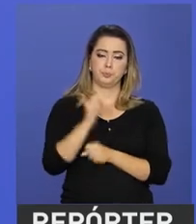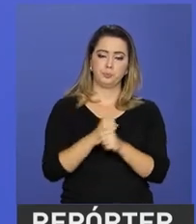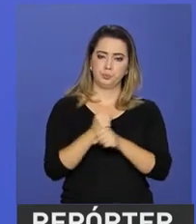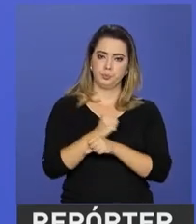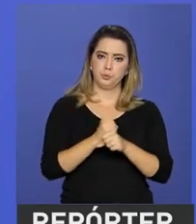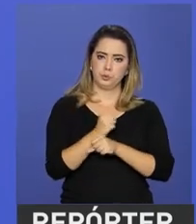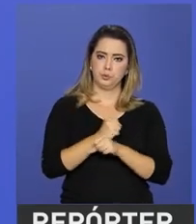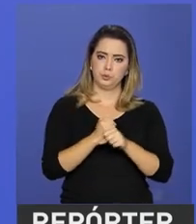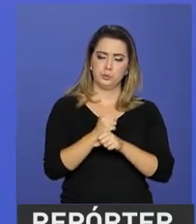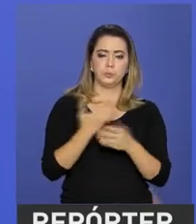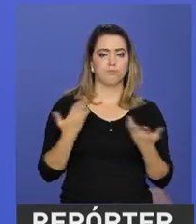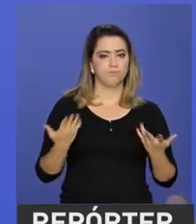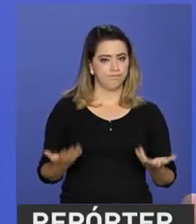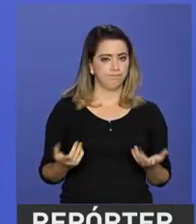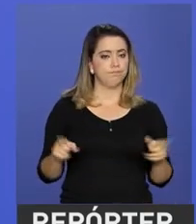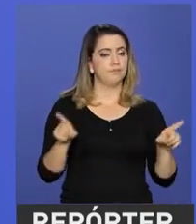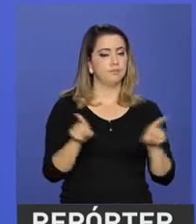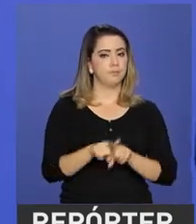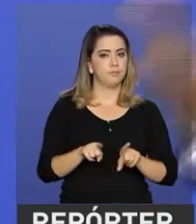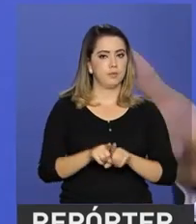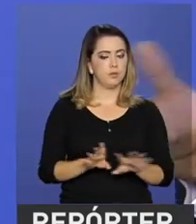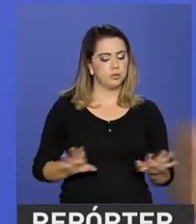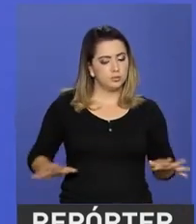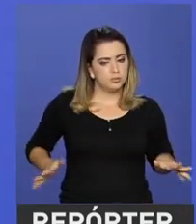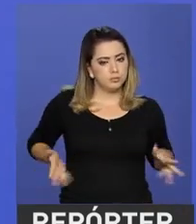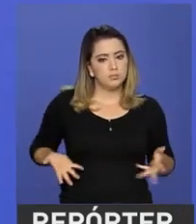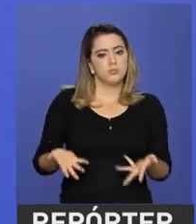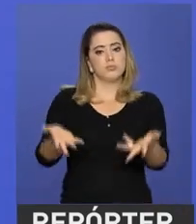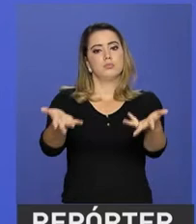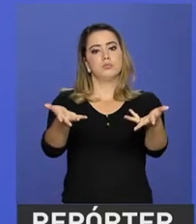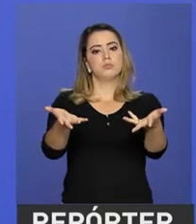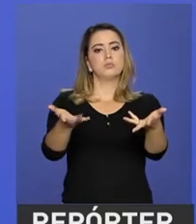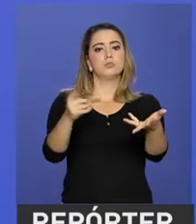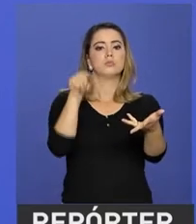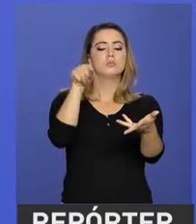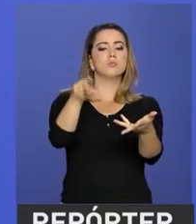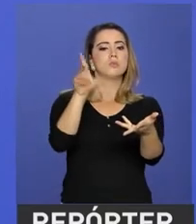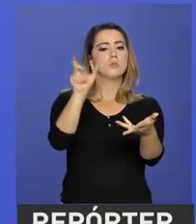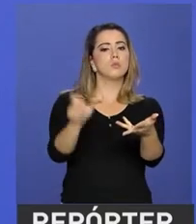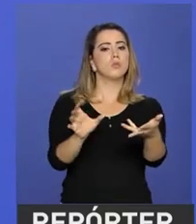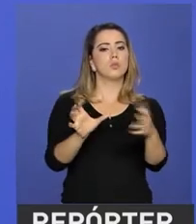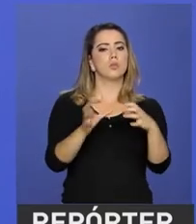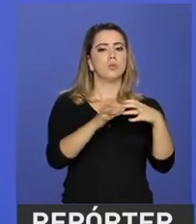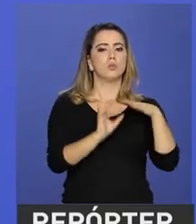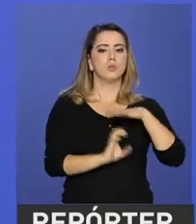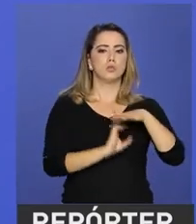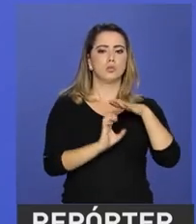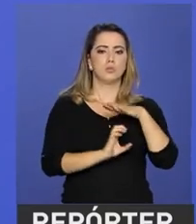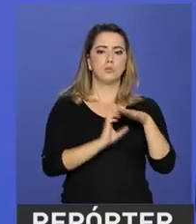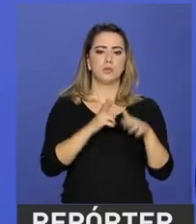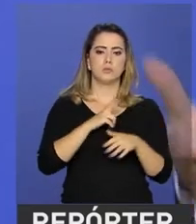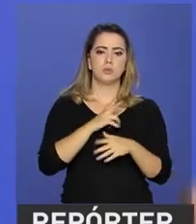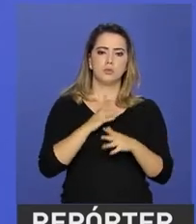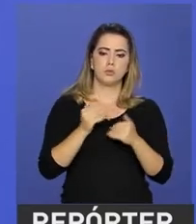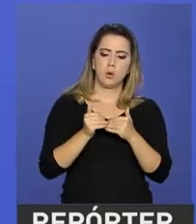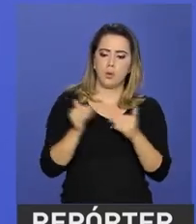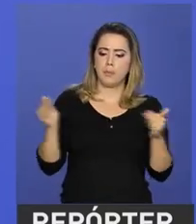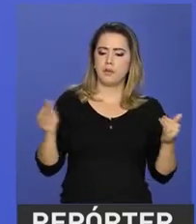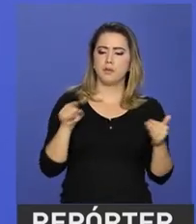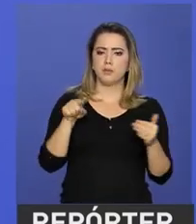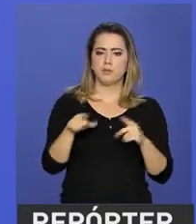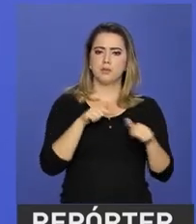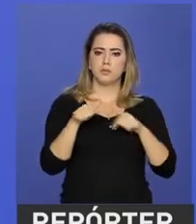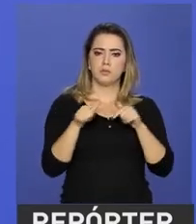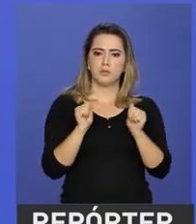fiéis antigo e finalmente um estímulo a que instituições privadas atuem ou amplia a sua